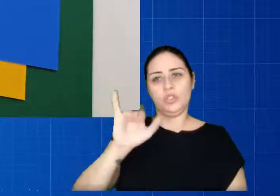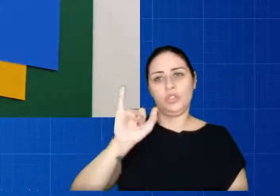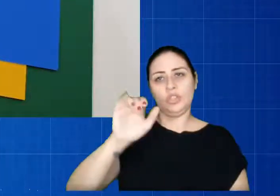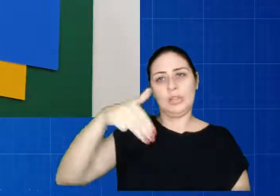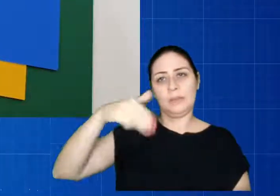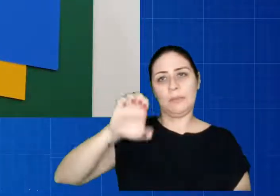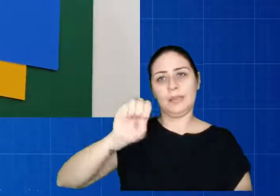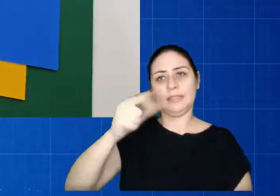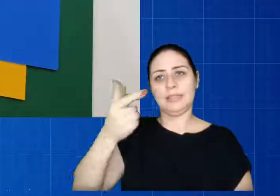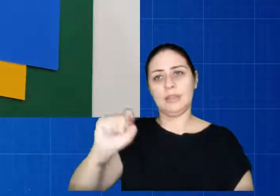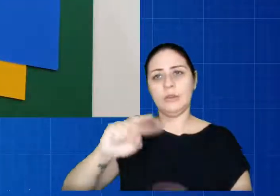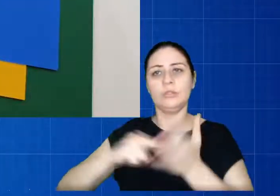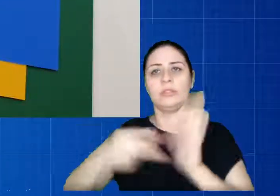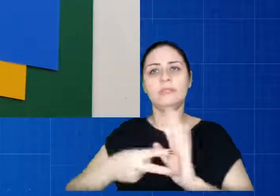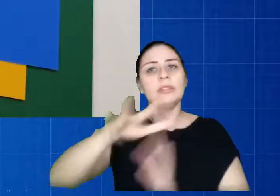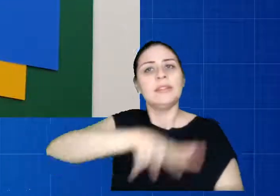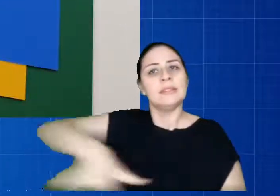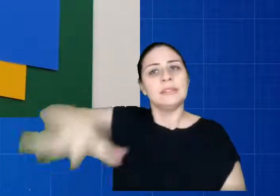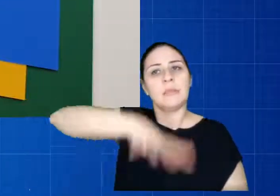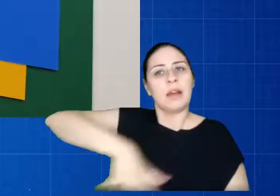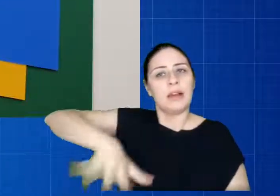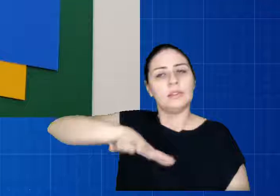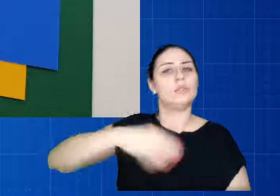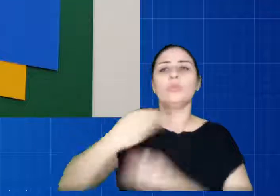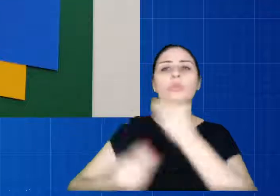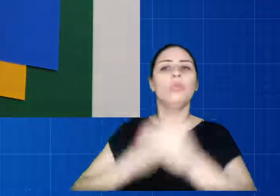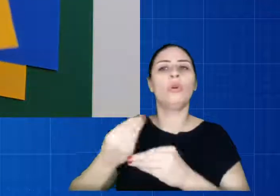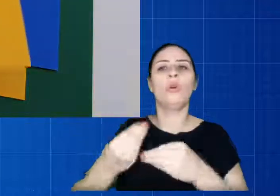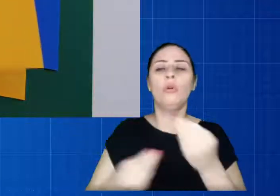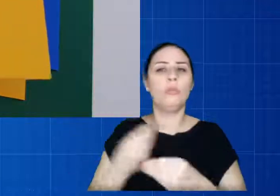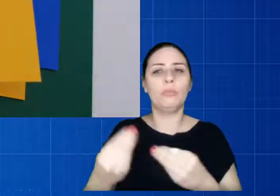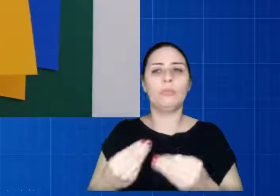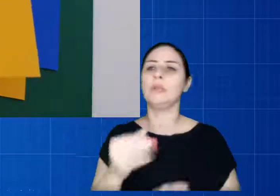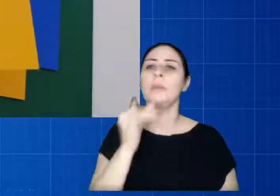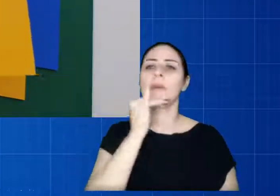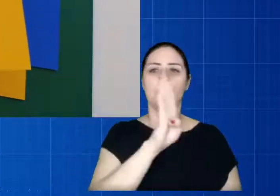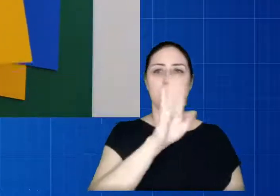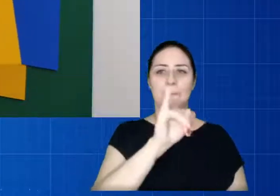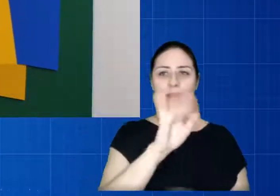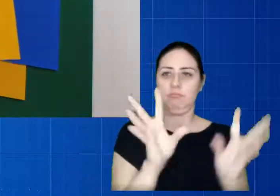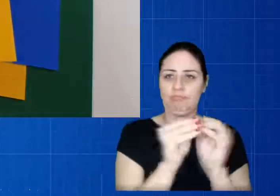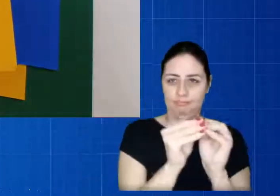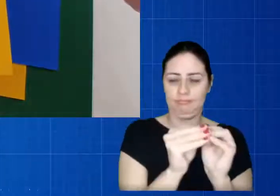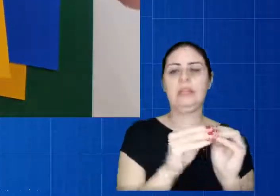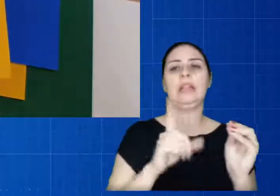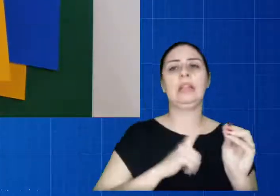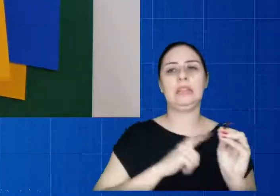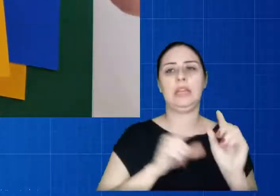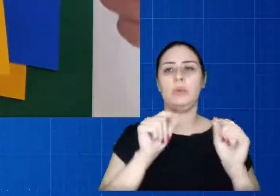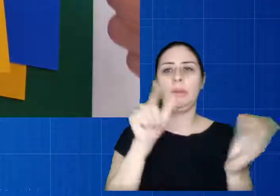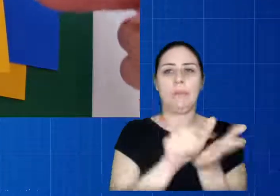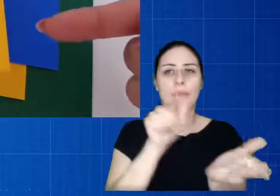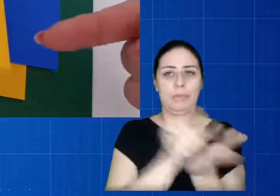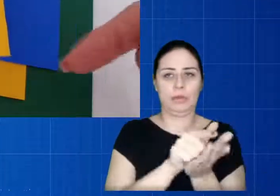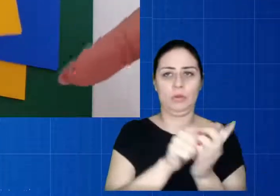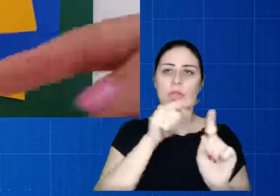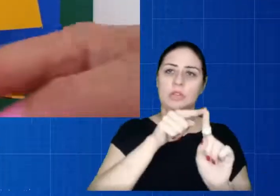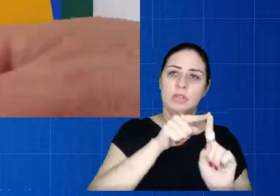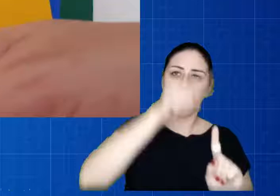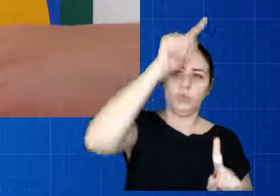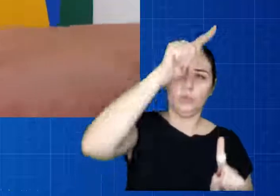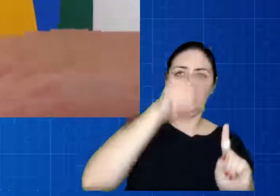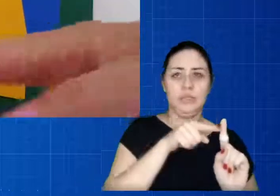espaço. Então, se a gente pensar em bidimensional, a gente vai ter a ideia de uma folha de papel, que tem altura